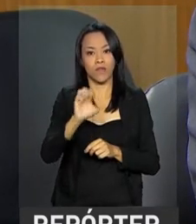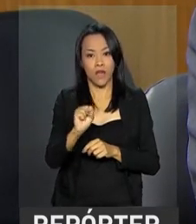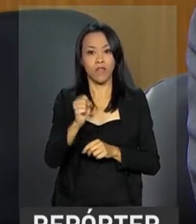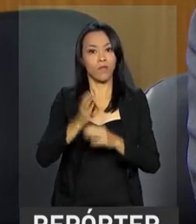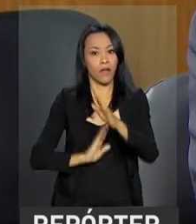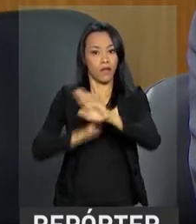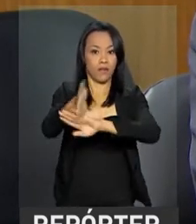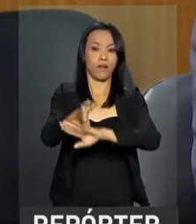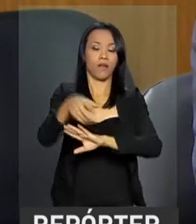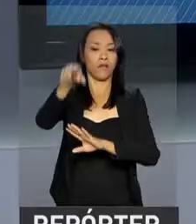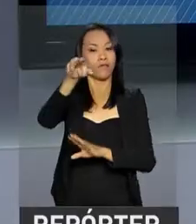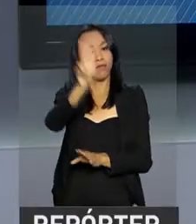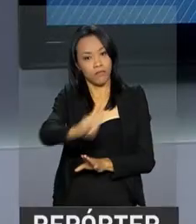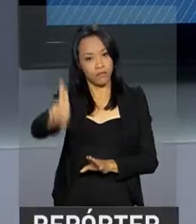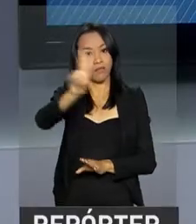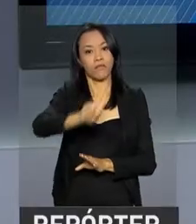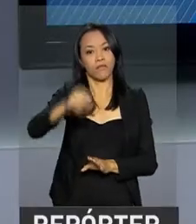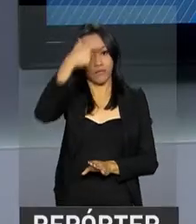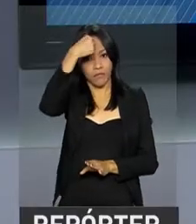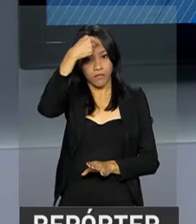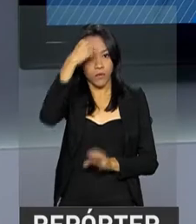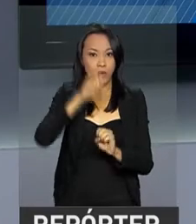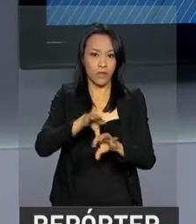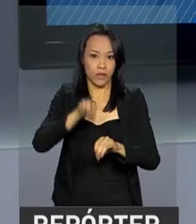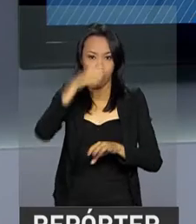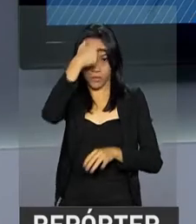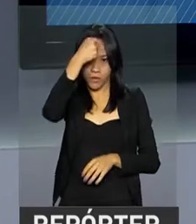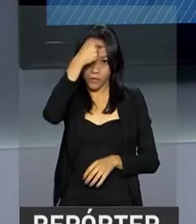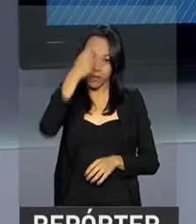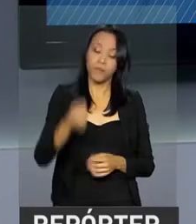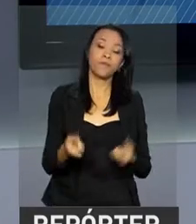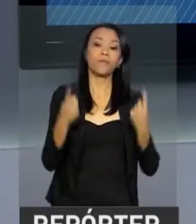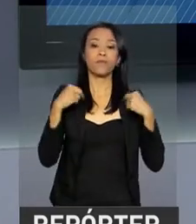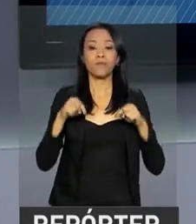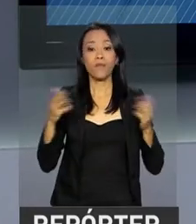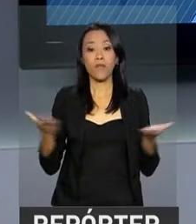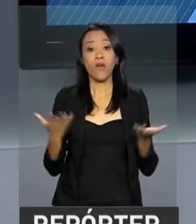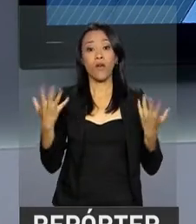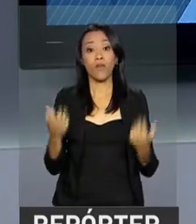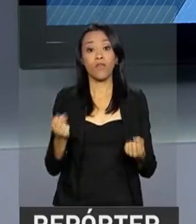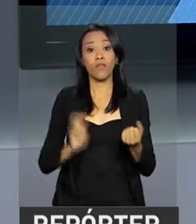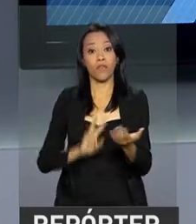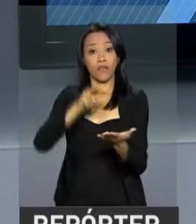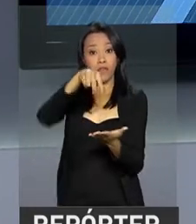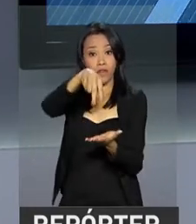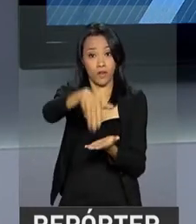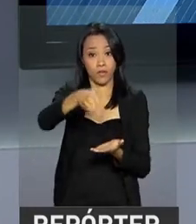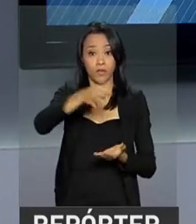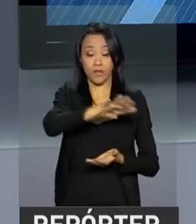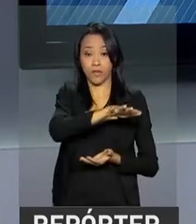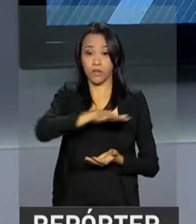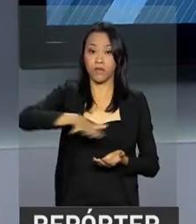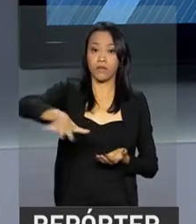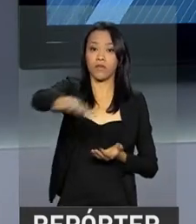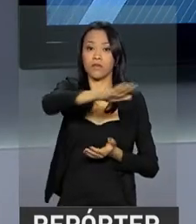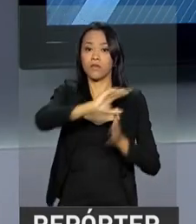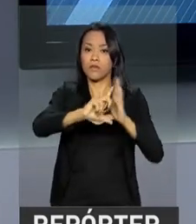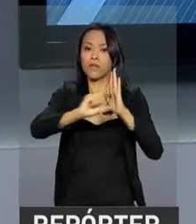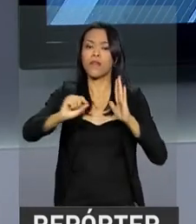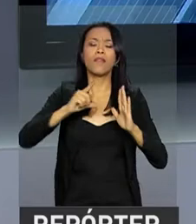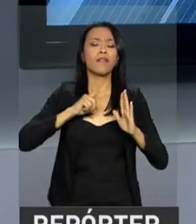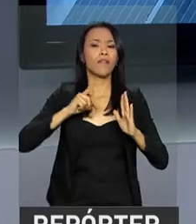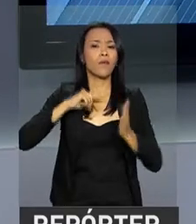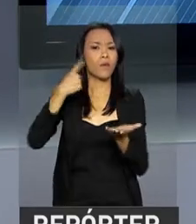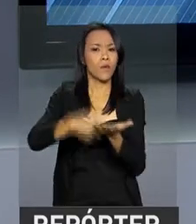educação superior no Brasil. Vamos agora ao Palácio do Planalto, onde está a repórter Gabriela Noronha. Ela tem informações sobre a agenda